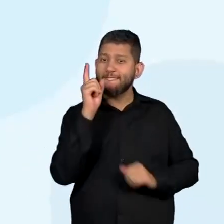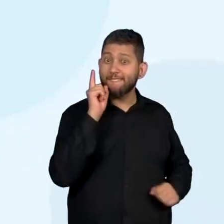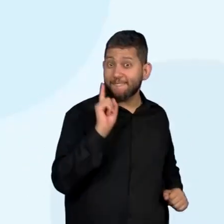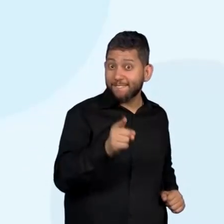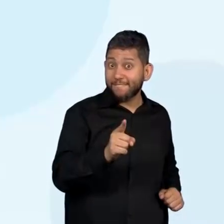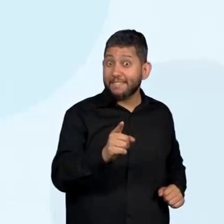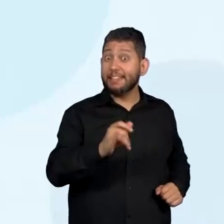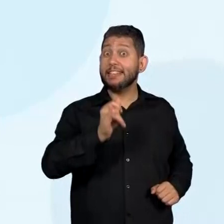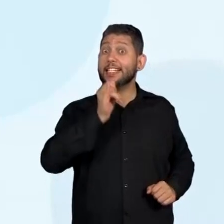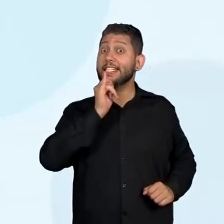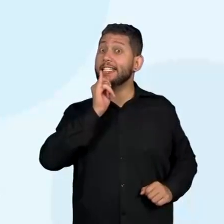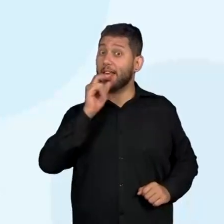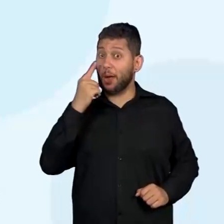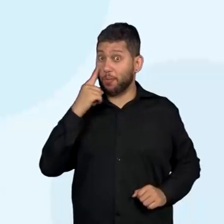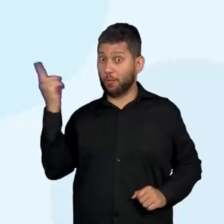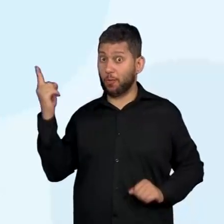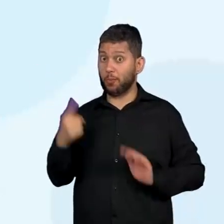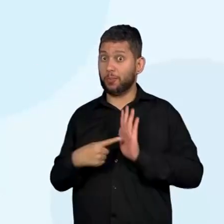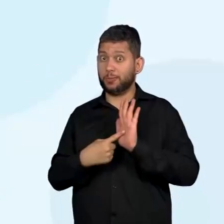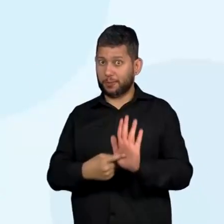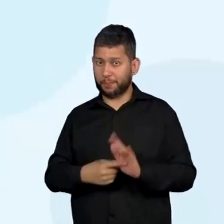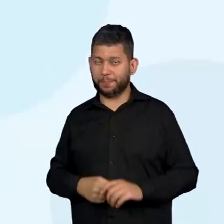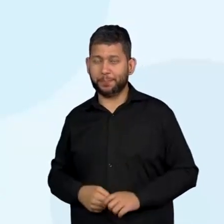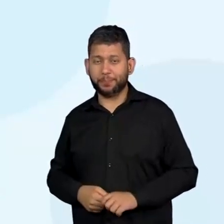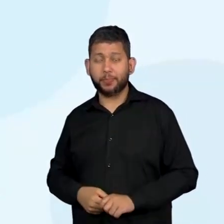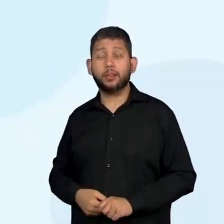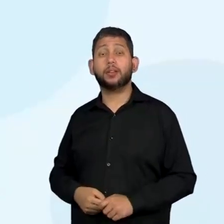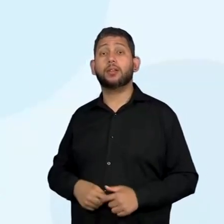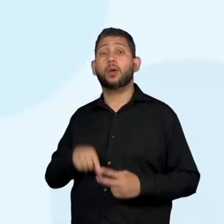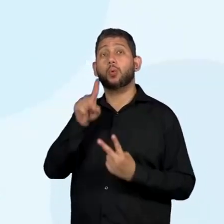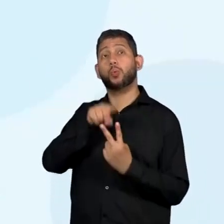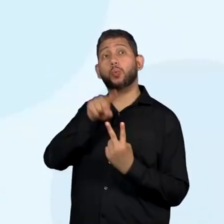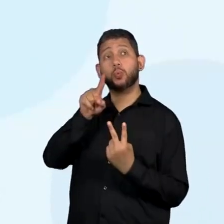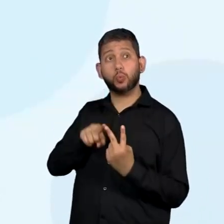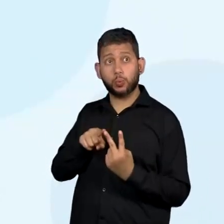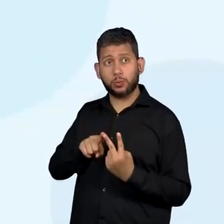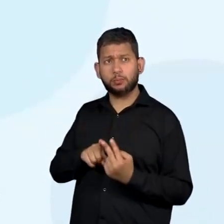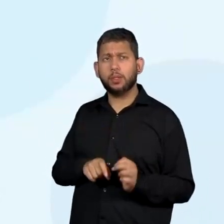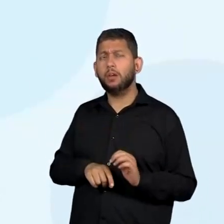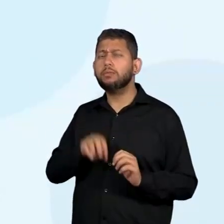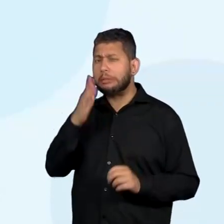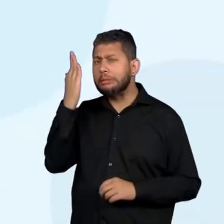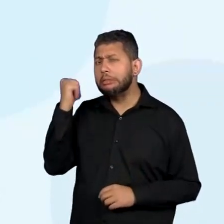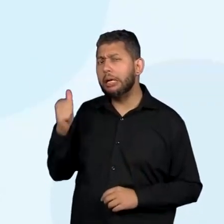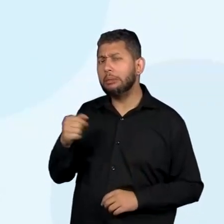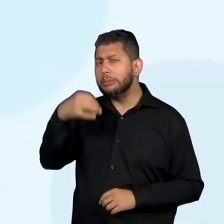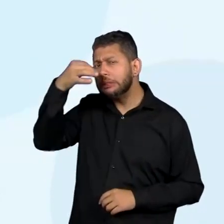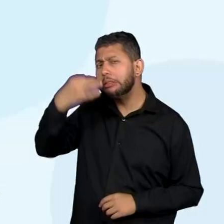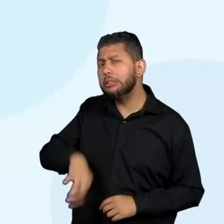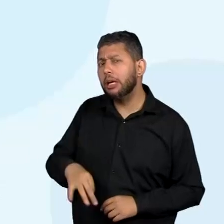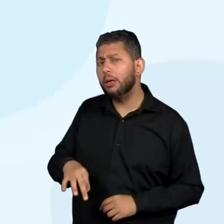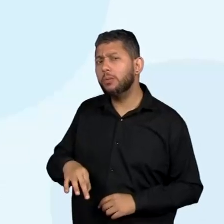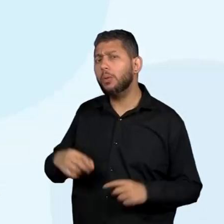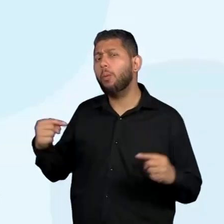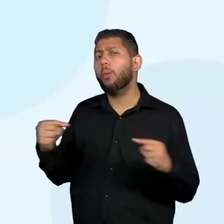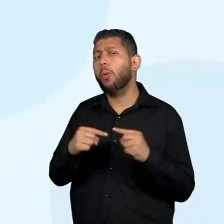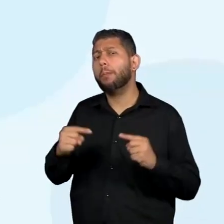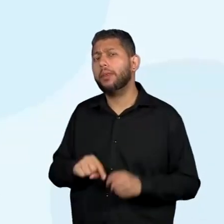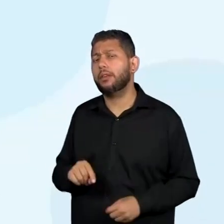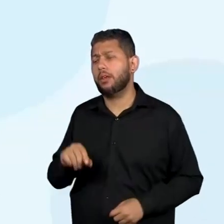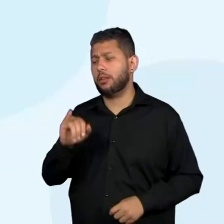Opa, eu puxando um. Então, a gente tem duas questões aqui para respondermos até o final da aula.